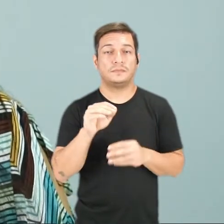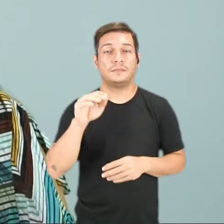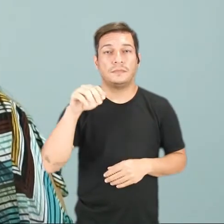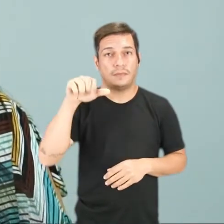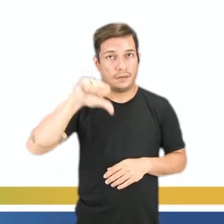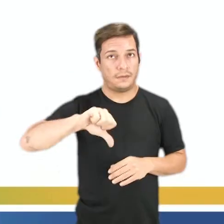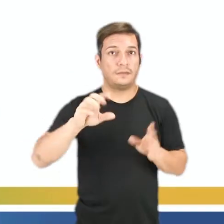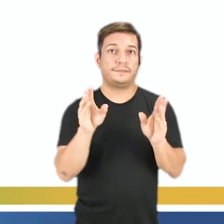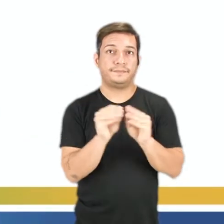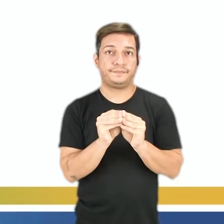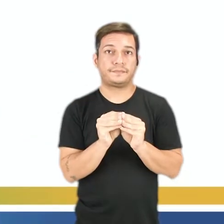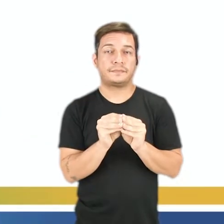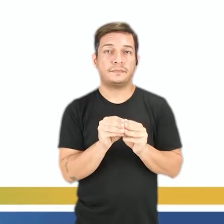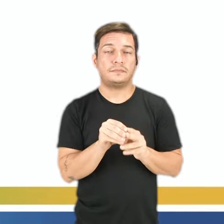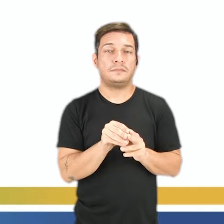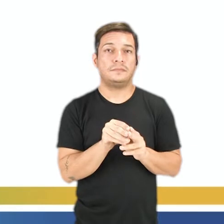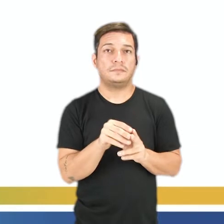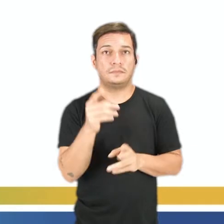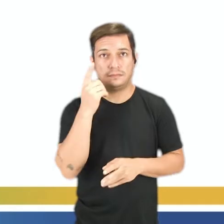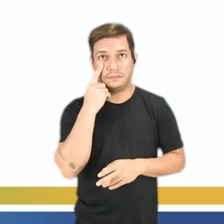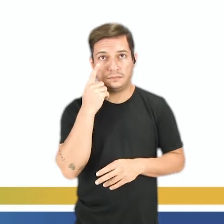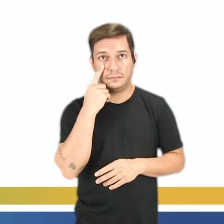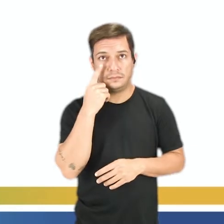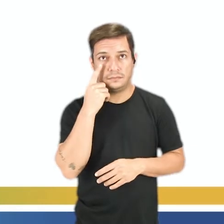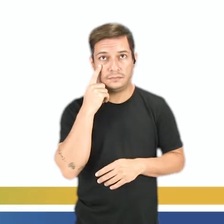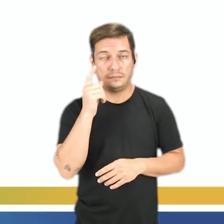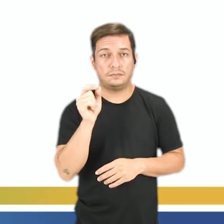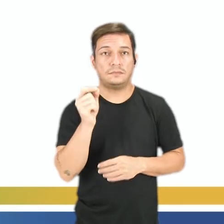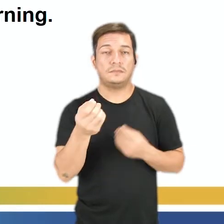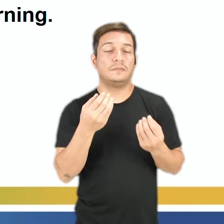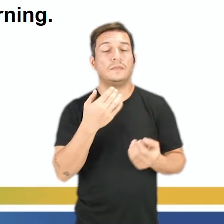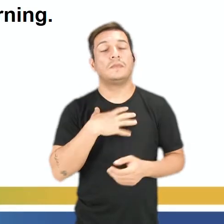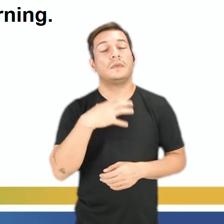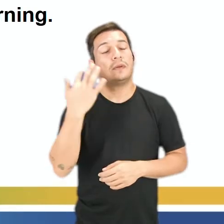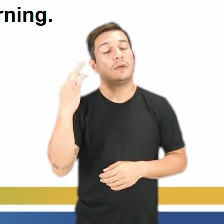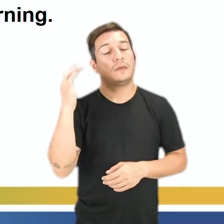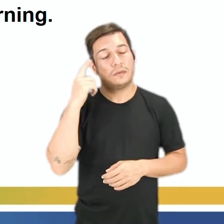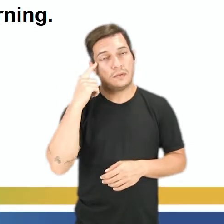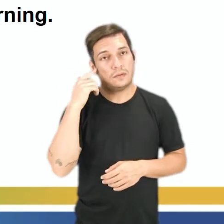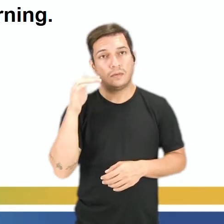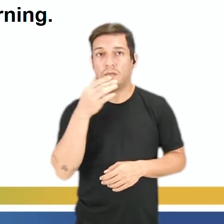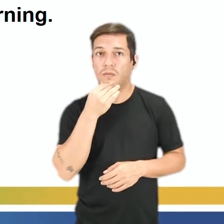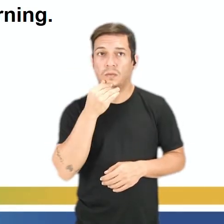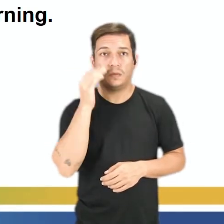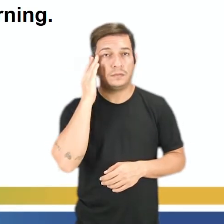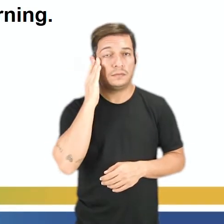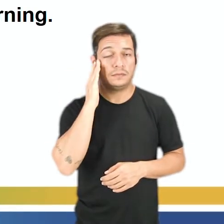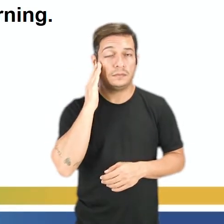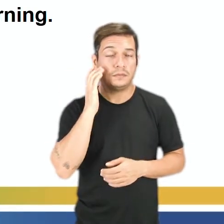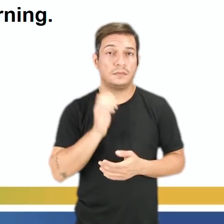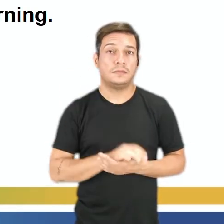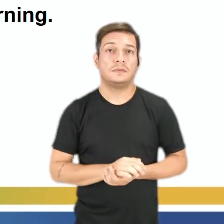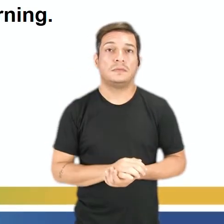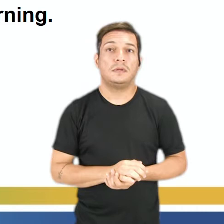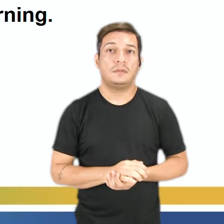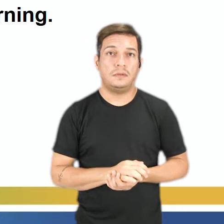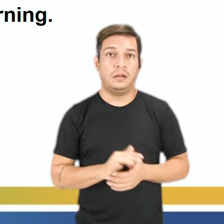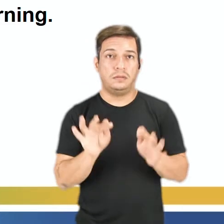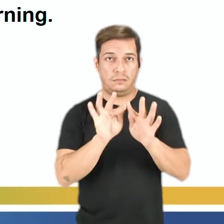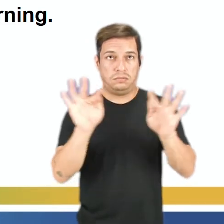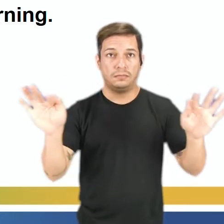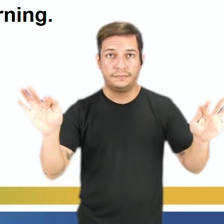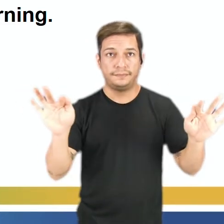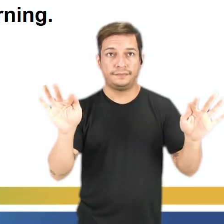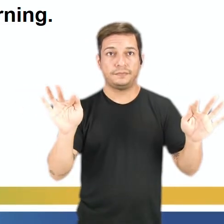negativa abreviada. E a frase negativa do garoto com dor de cabeça? He didn't have a headache in